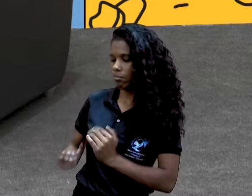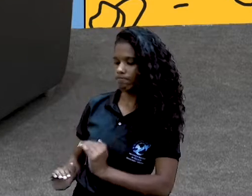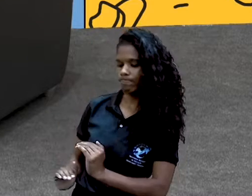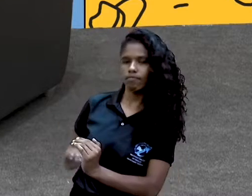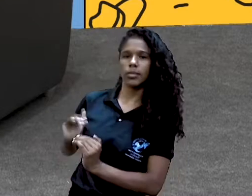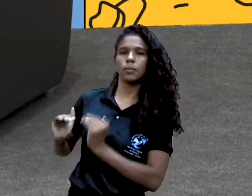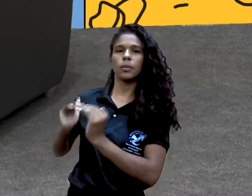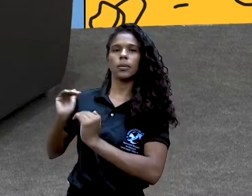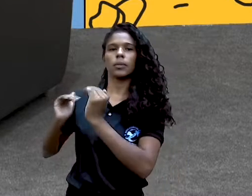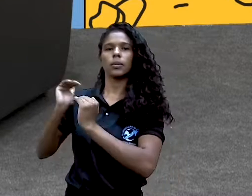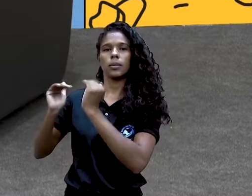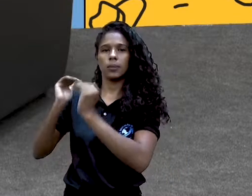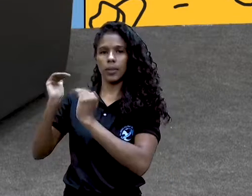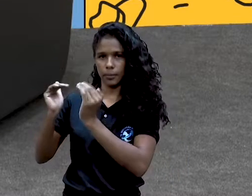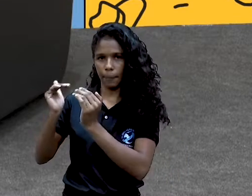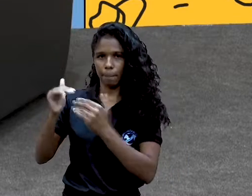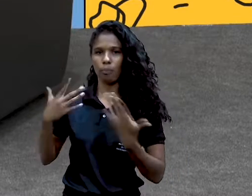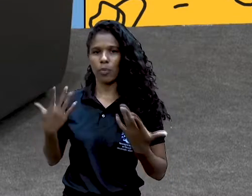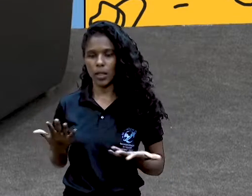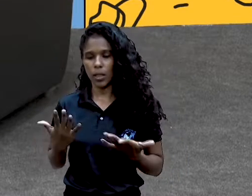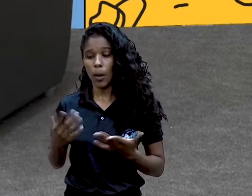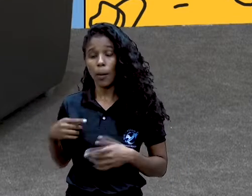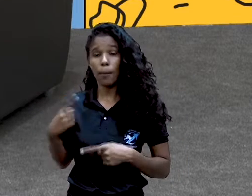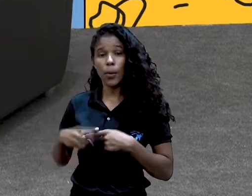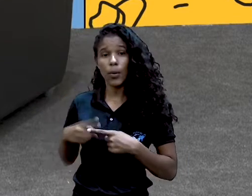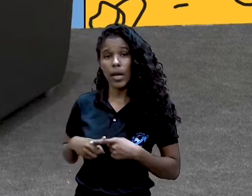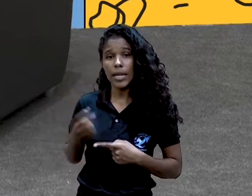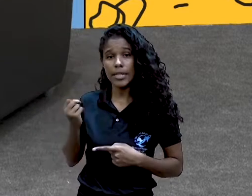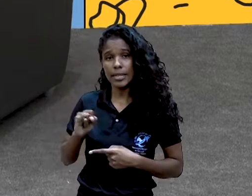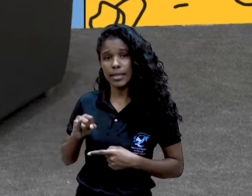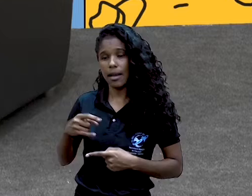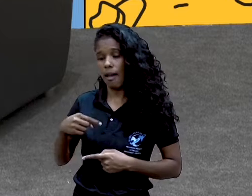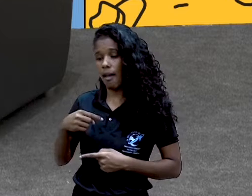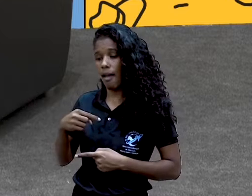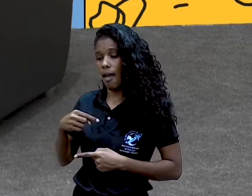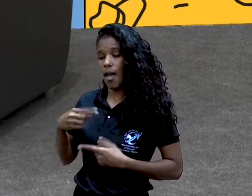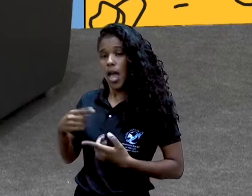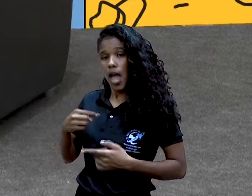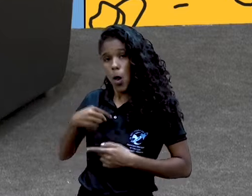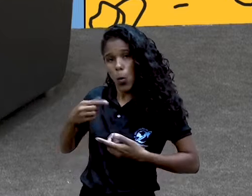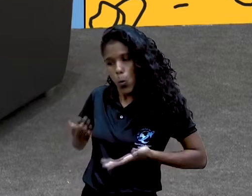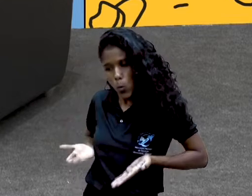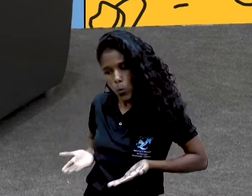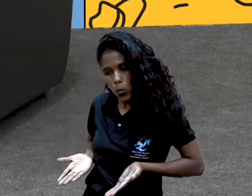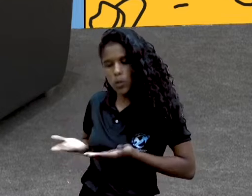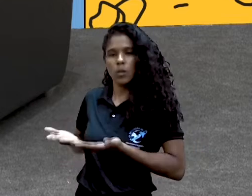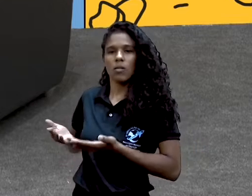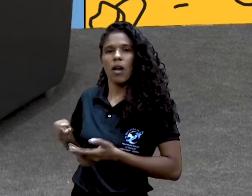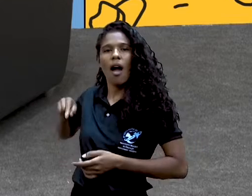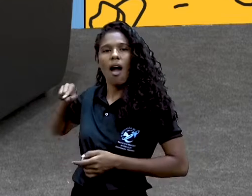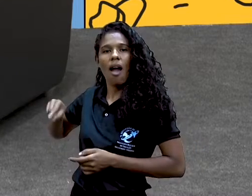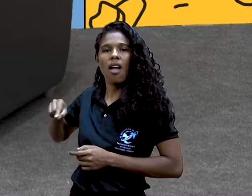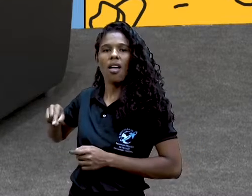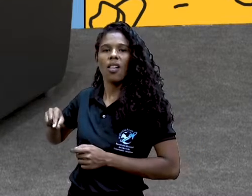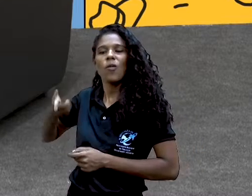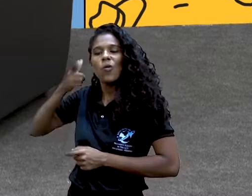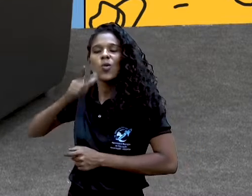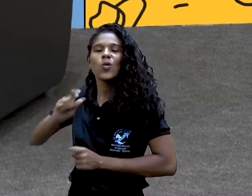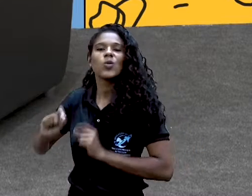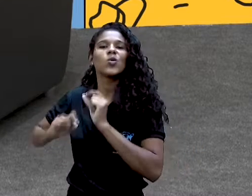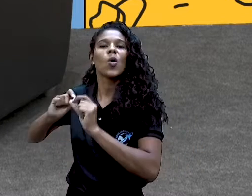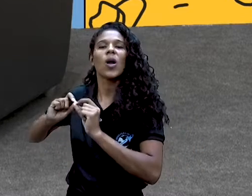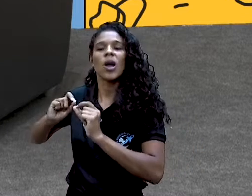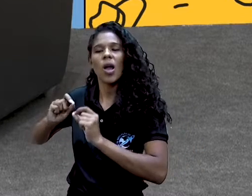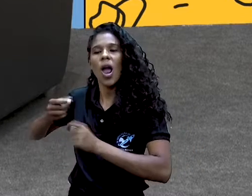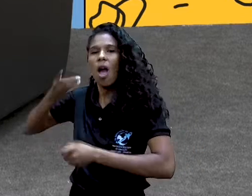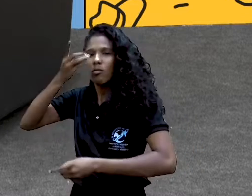processo de criação bem aflorado, bem desenvolvido, melhorado, sabe? Quando a gente é criança, a gente é criativo.